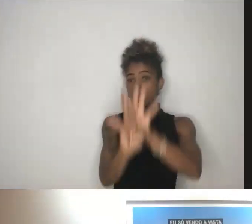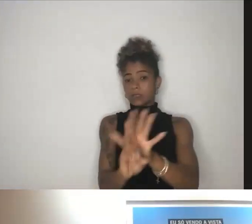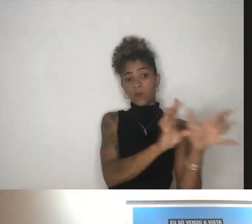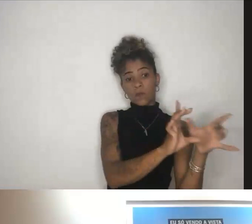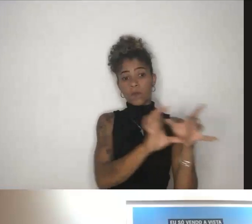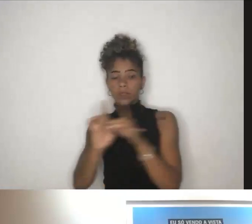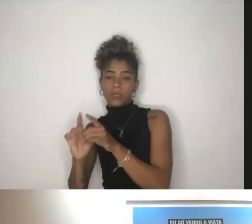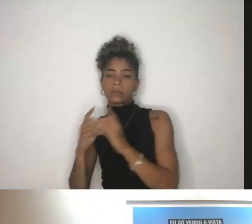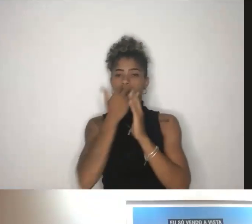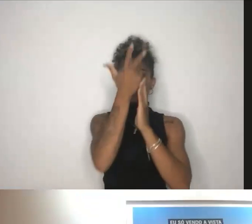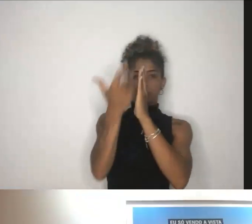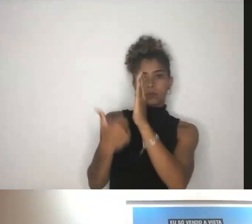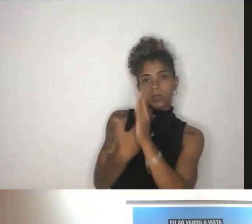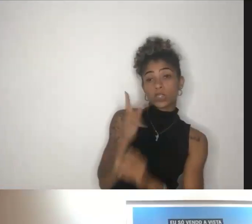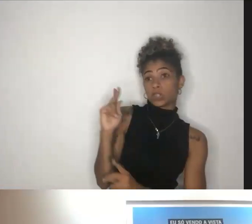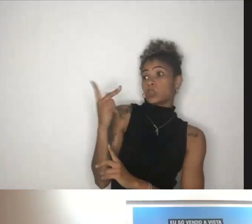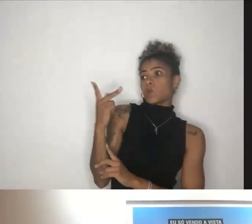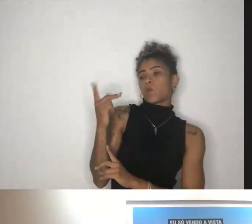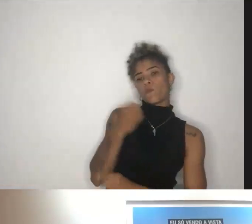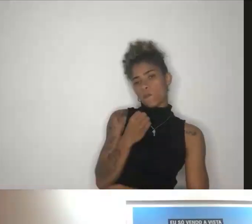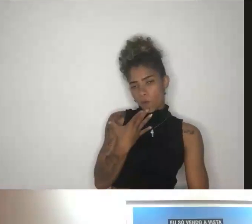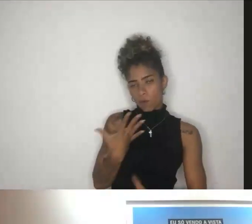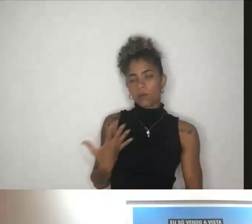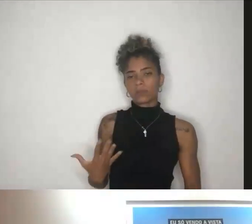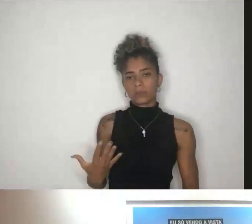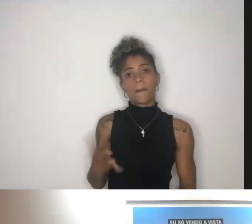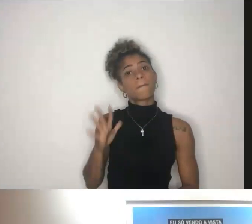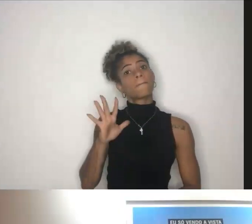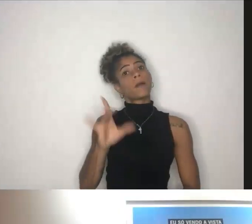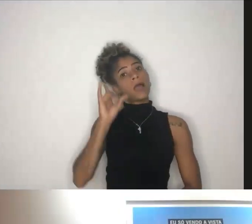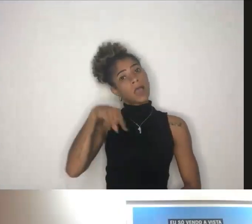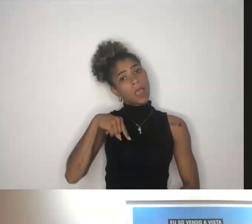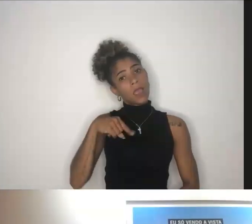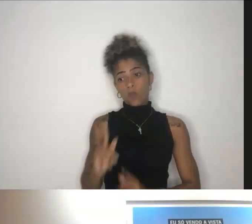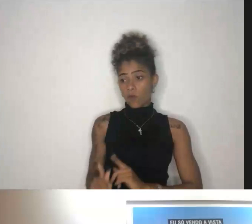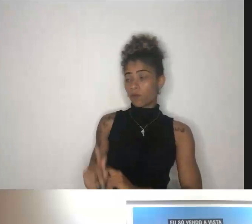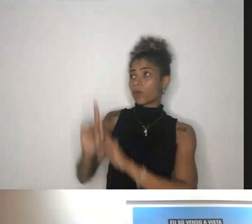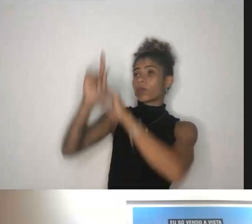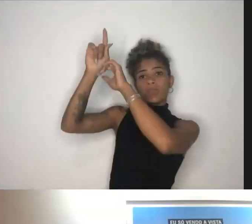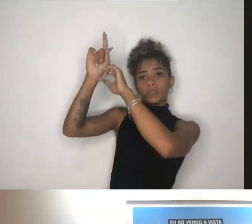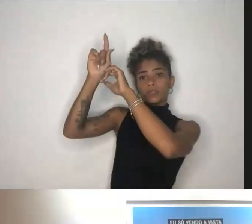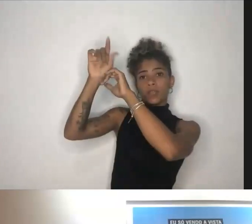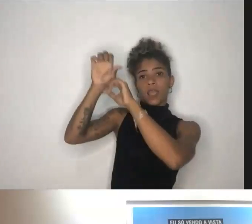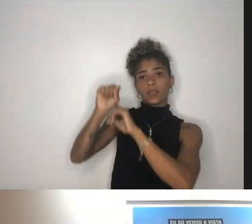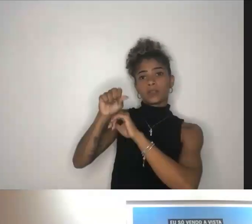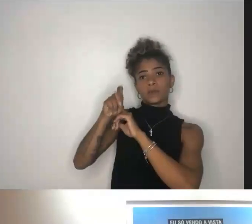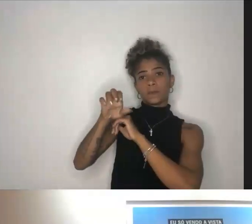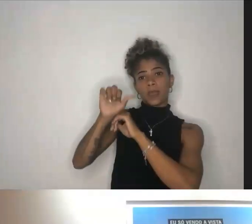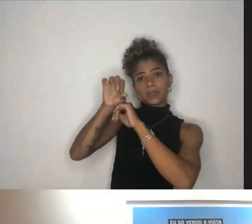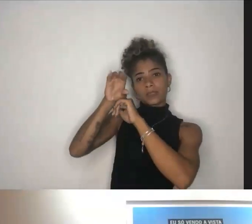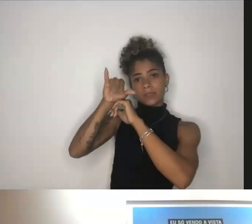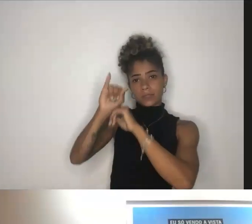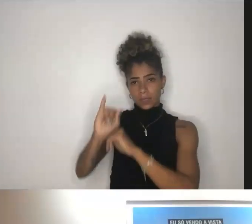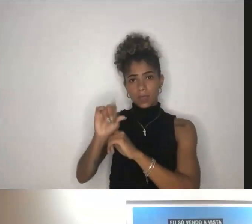design histórico é muito bom gosto mas é o Foguete da Space x de 2023 então